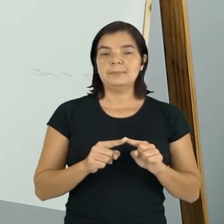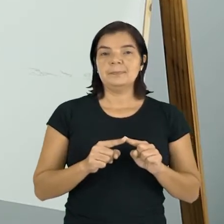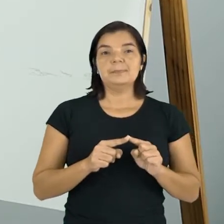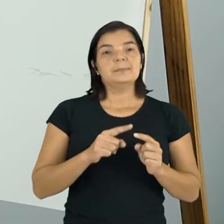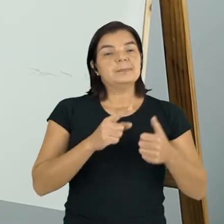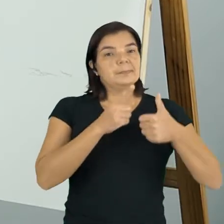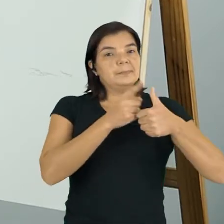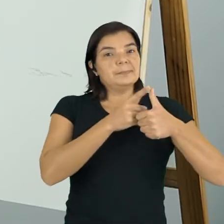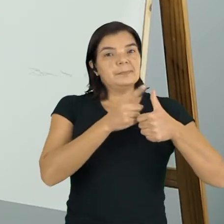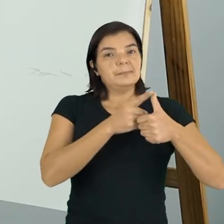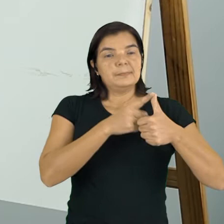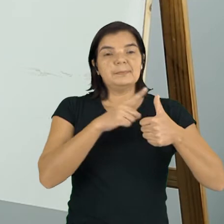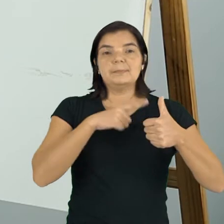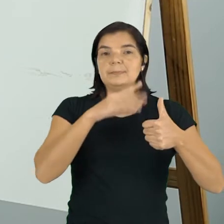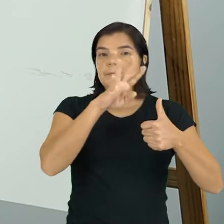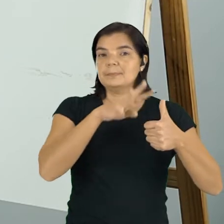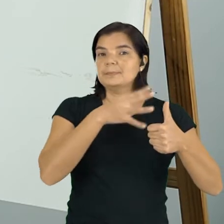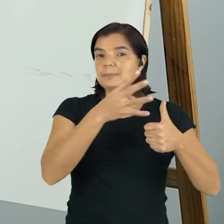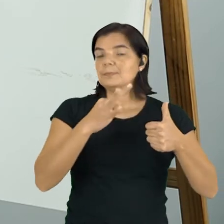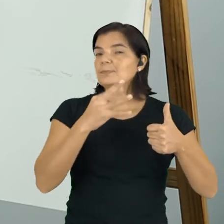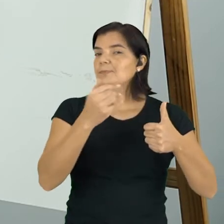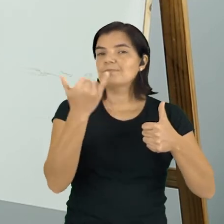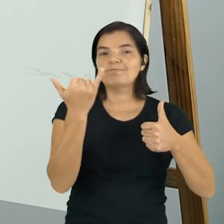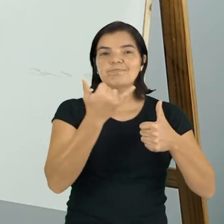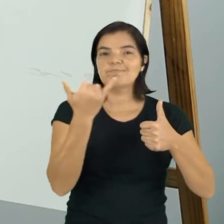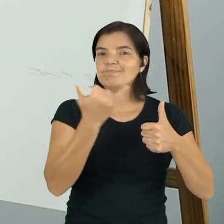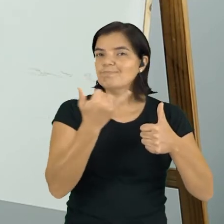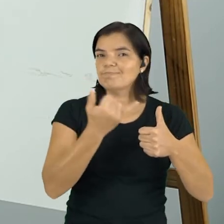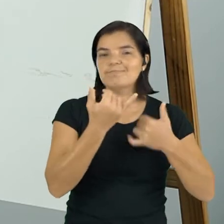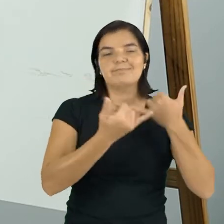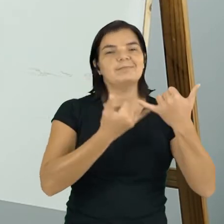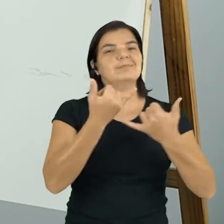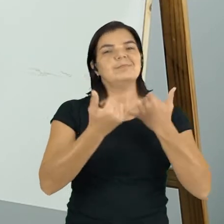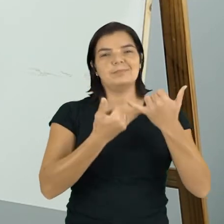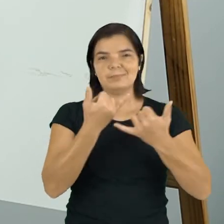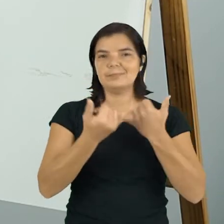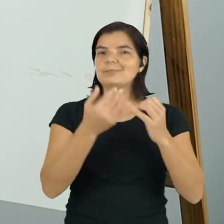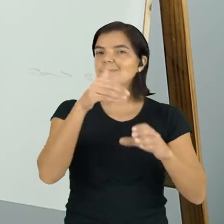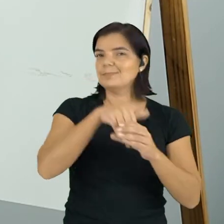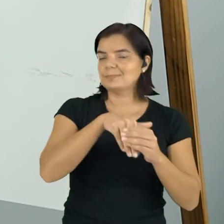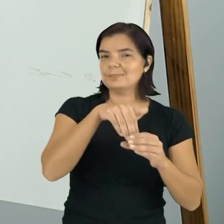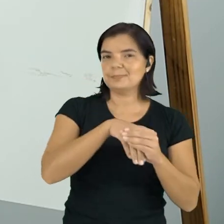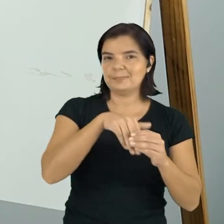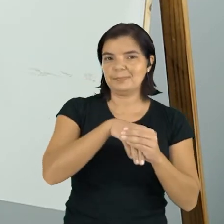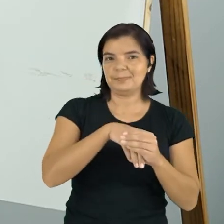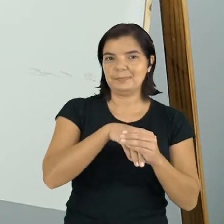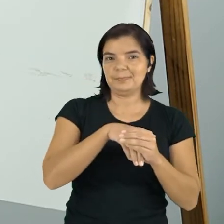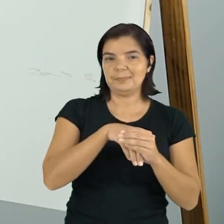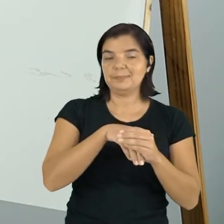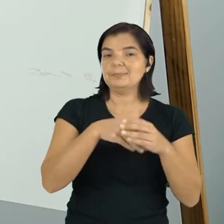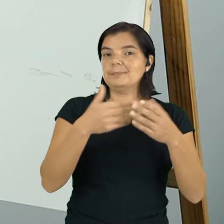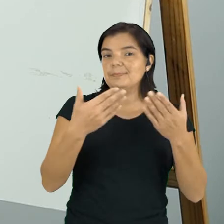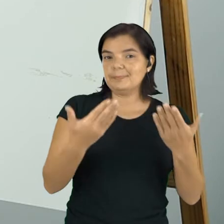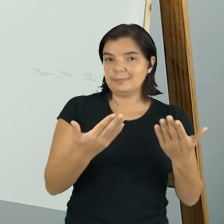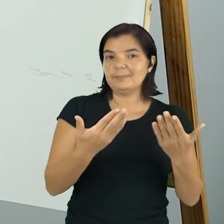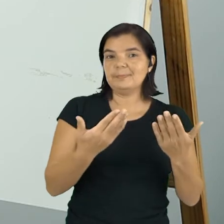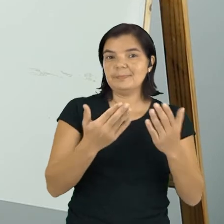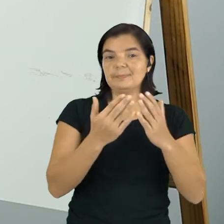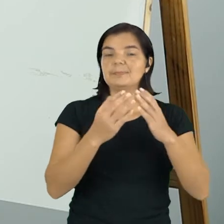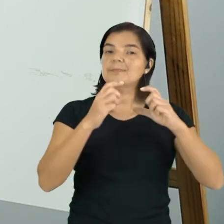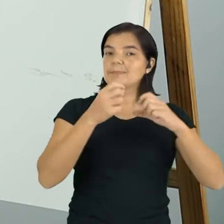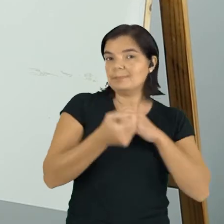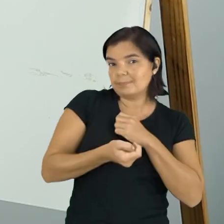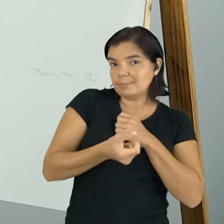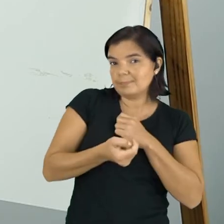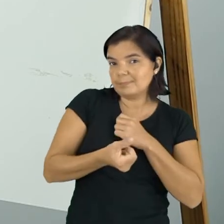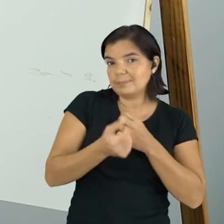Na primeira coluna, eu tenho todas as informações dos brinquedos que foram votados. Nesse caso, a bola